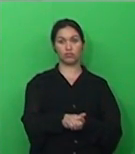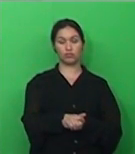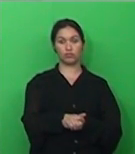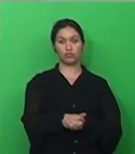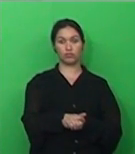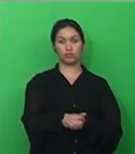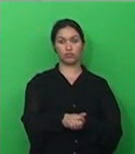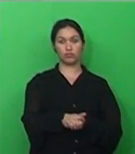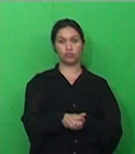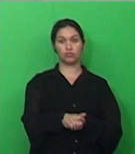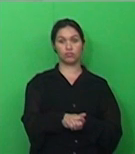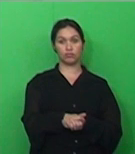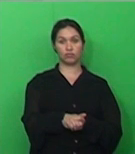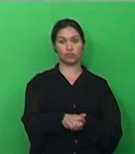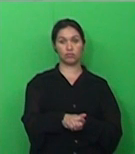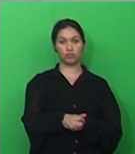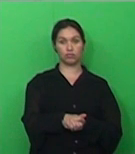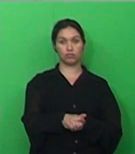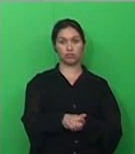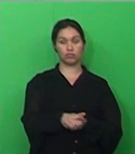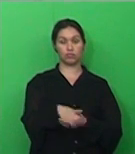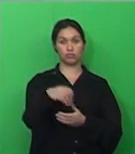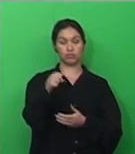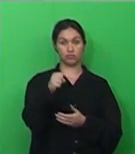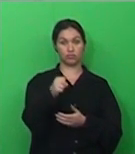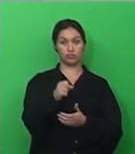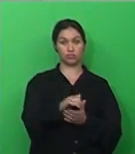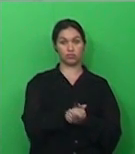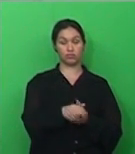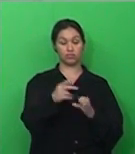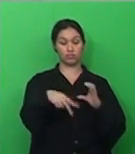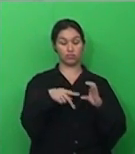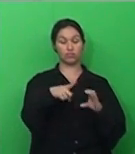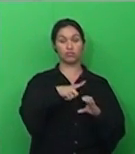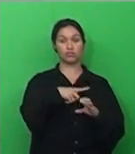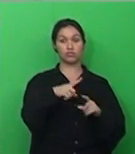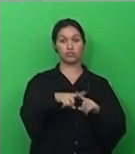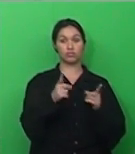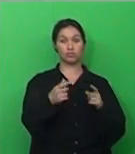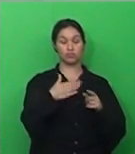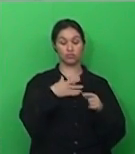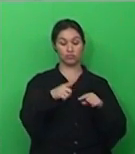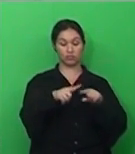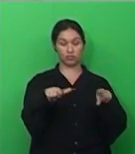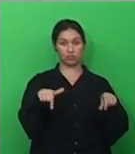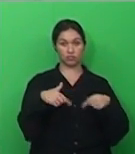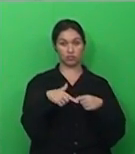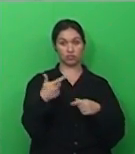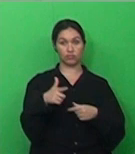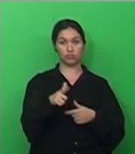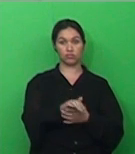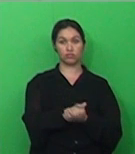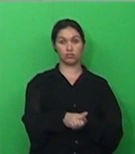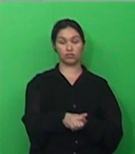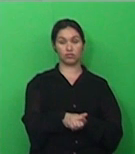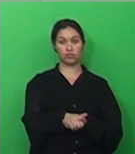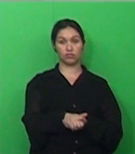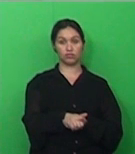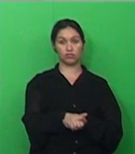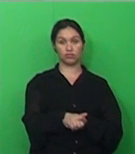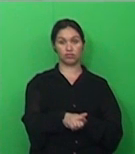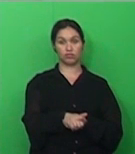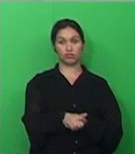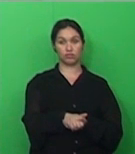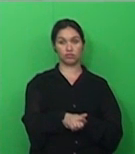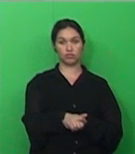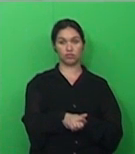da Câmara Geral, sim, existe, sabe? Claro, exatamente. Então, eu pedi isso pro gabinete hoje, ó, precisa ter um álcool gel. Gente, é uma coisa,